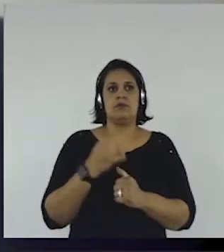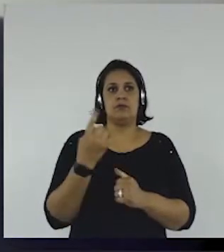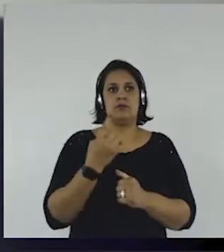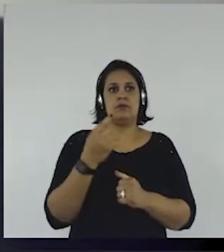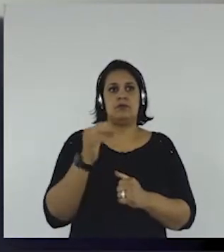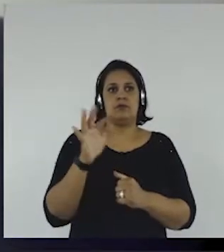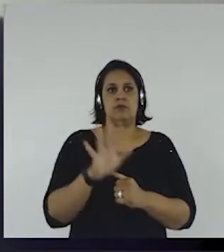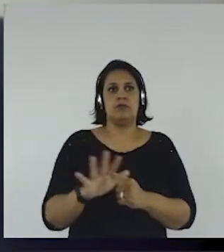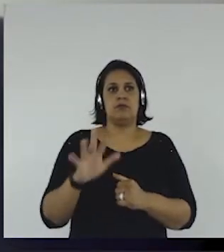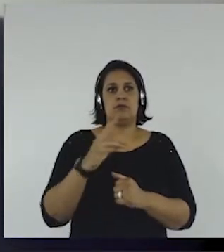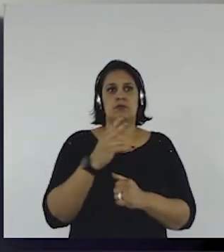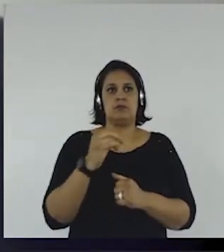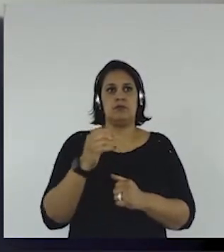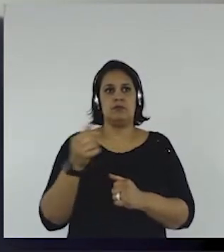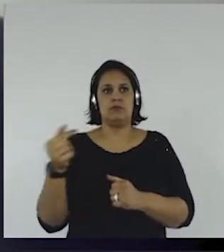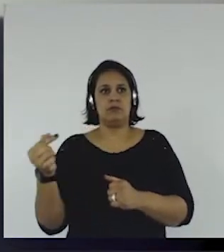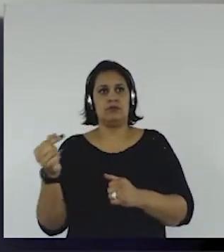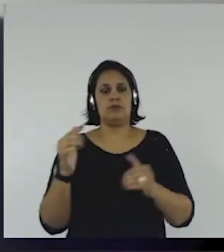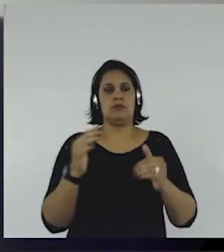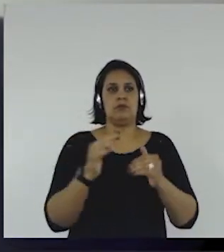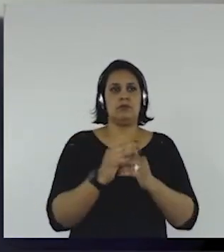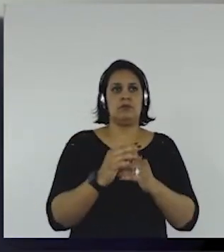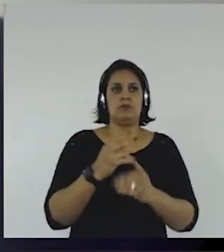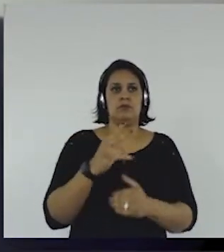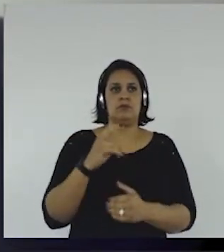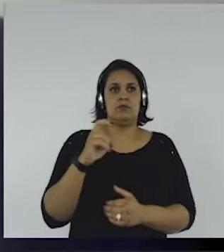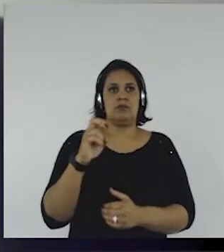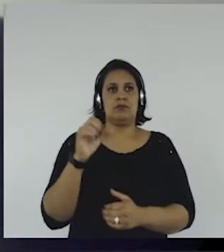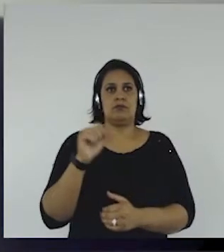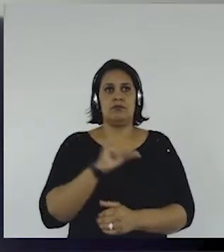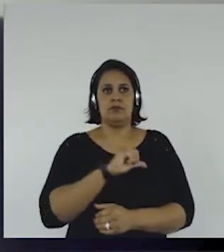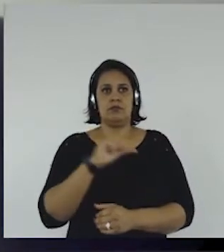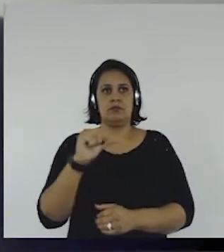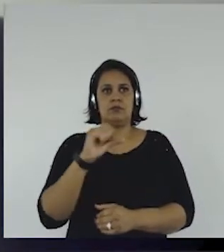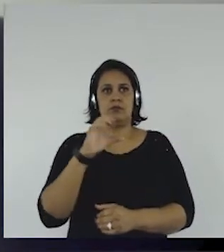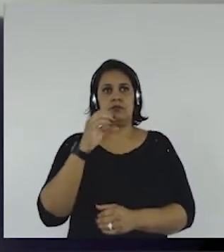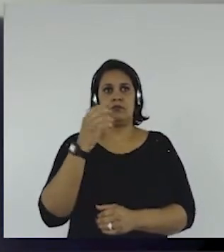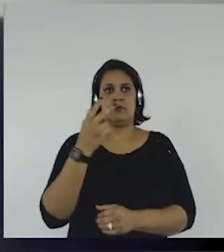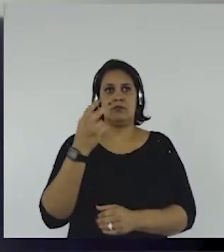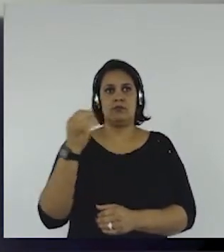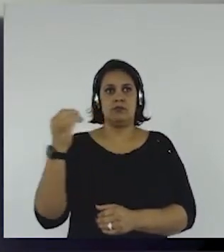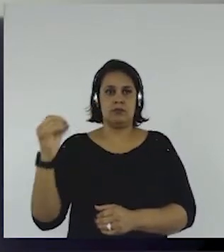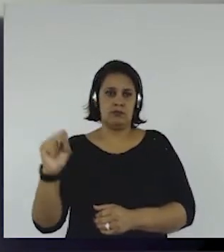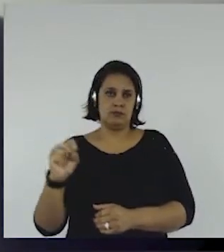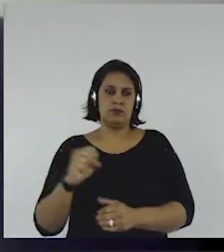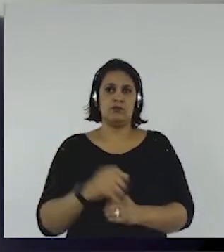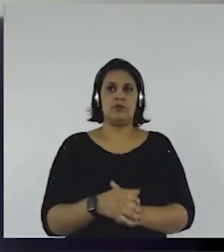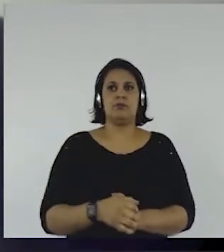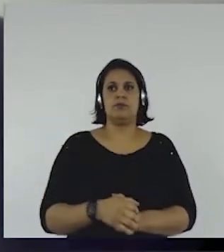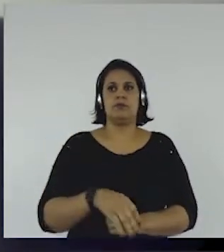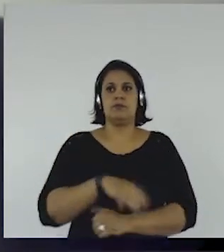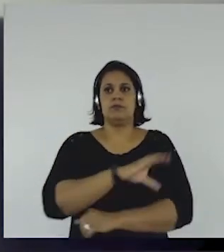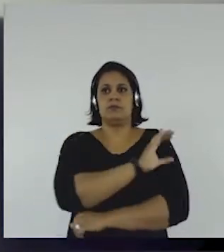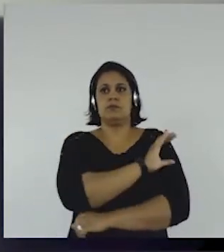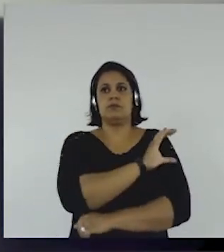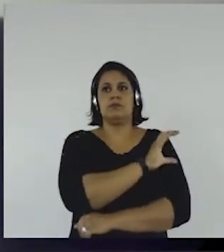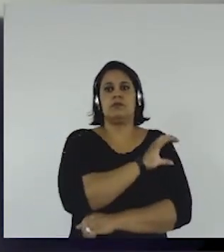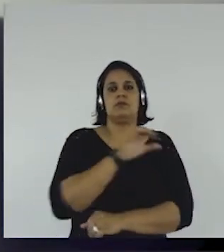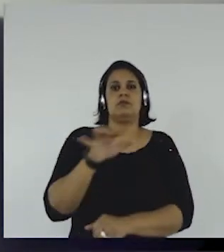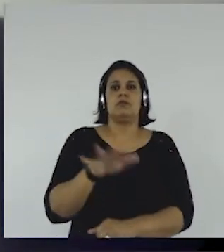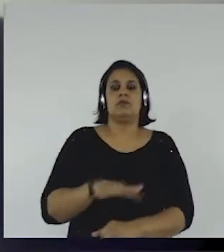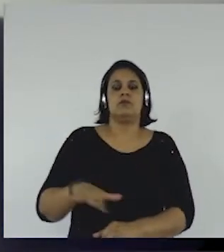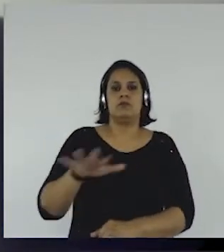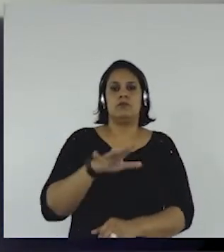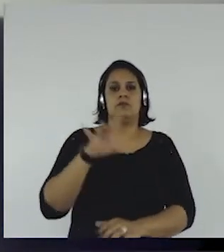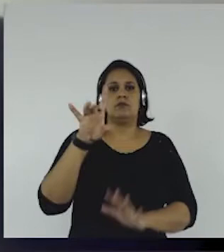fevereiro de 2007 até 25 de 4 de 2008. coordenador da área de